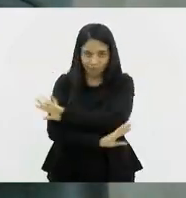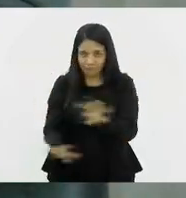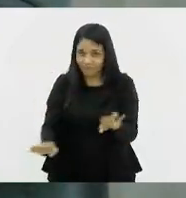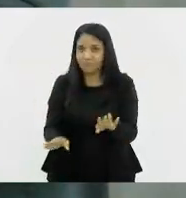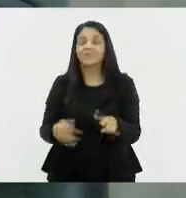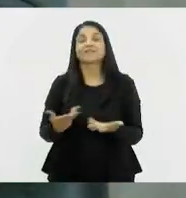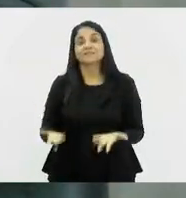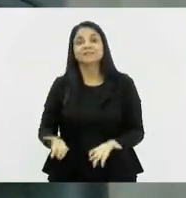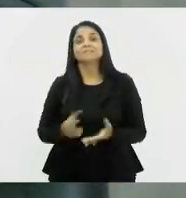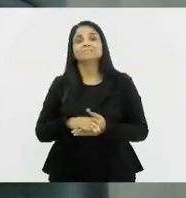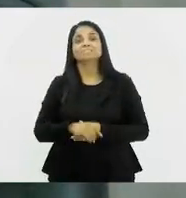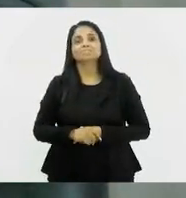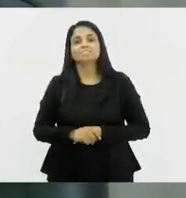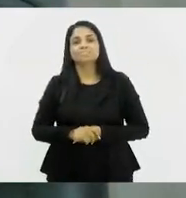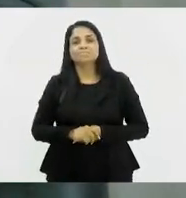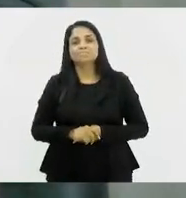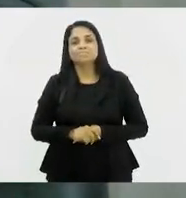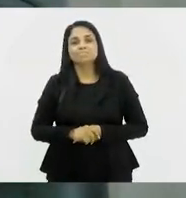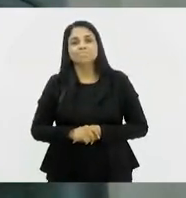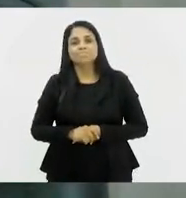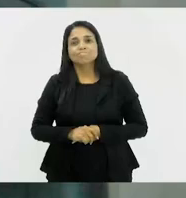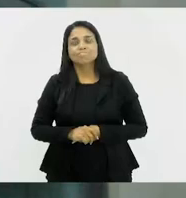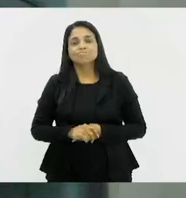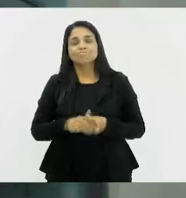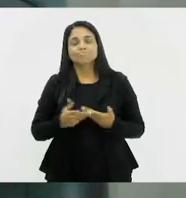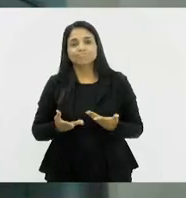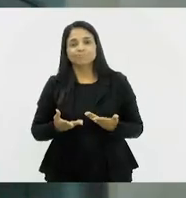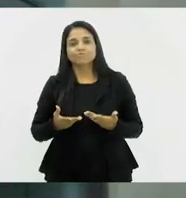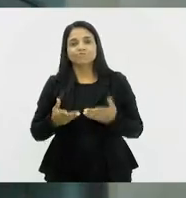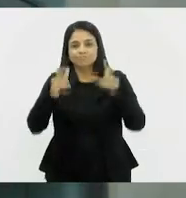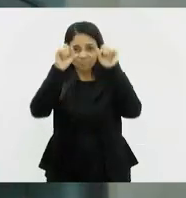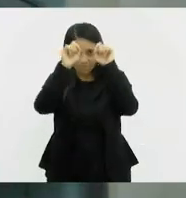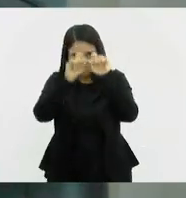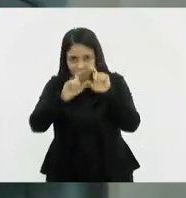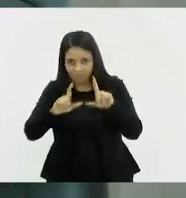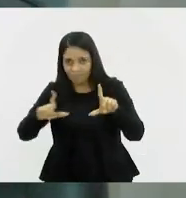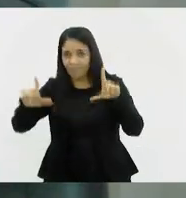Então, vamos passar o outro, por favor.